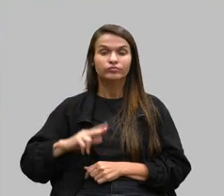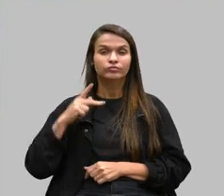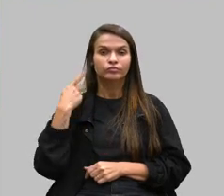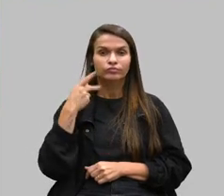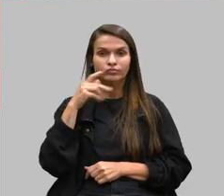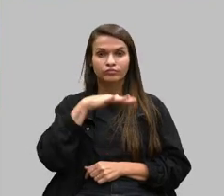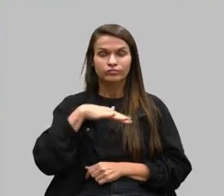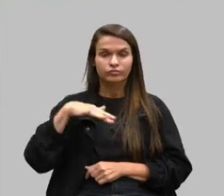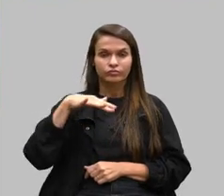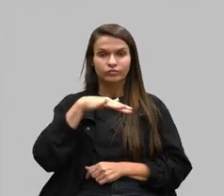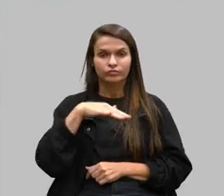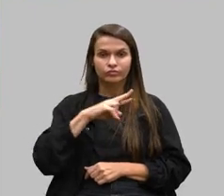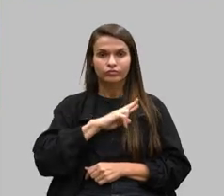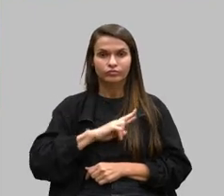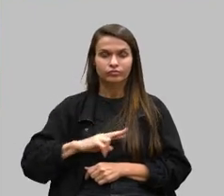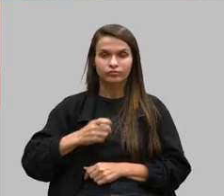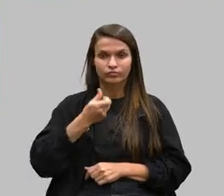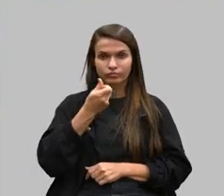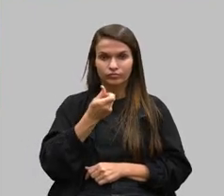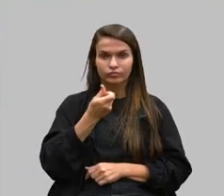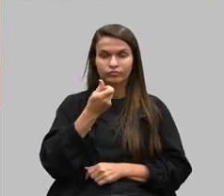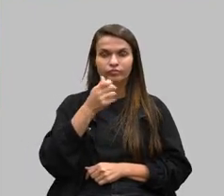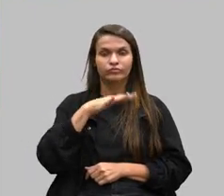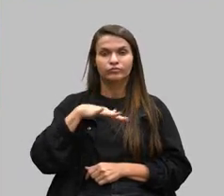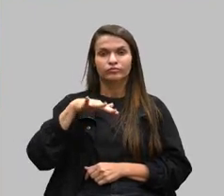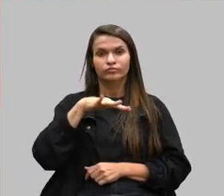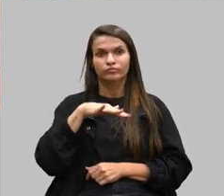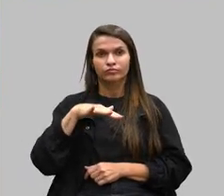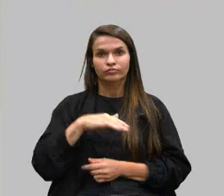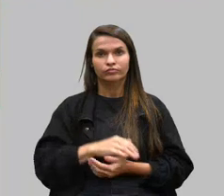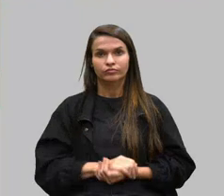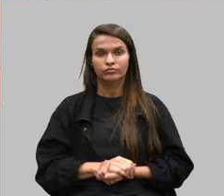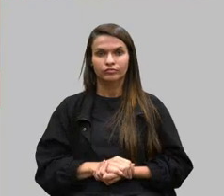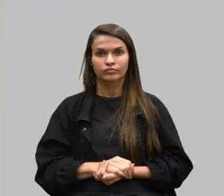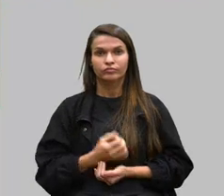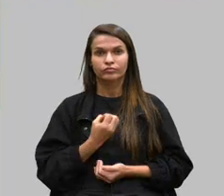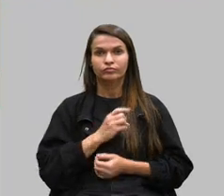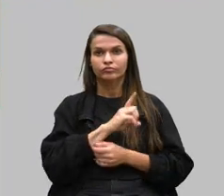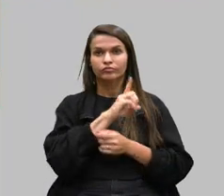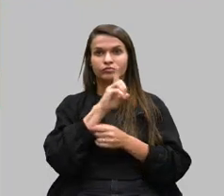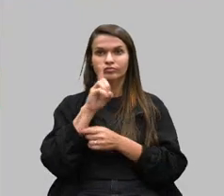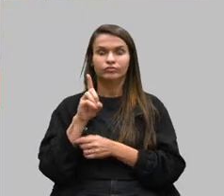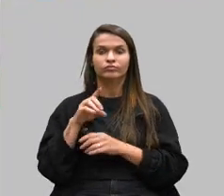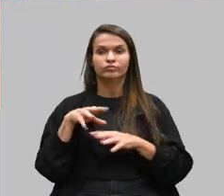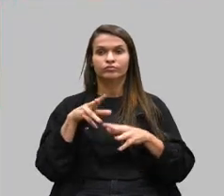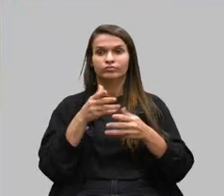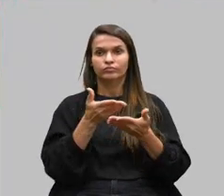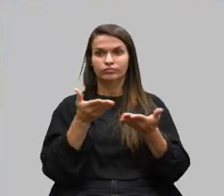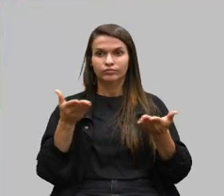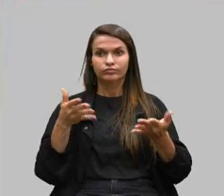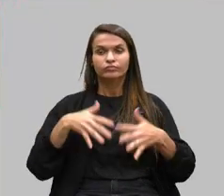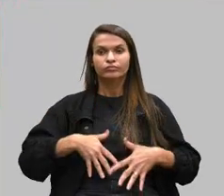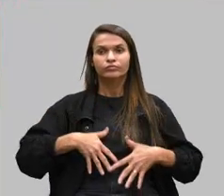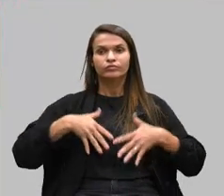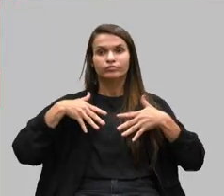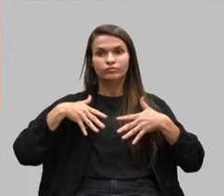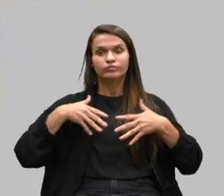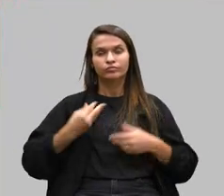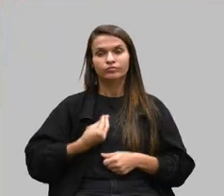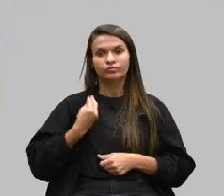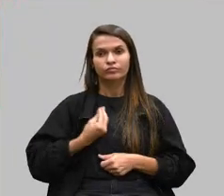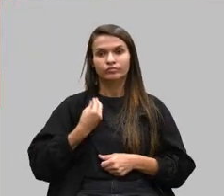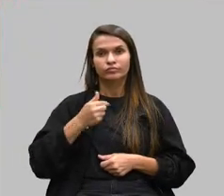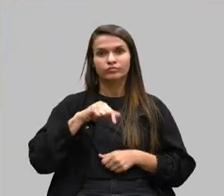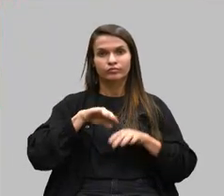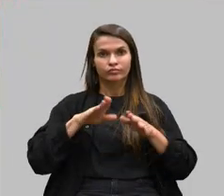regional da República da sexta região Bom dia a todos eh É uma honra estar aqui contando essa mesa